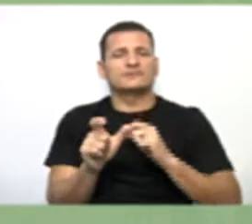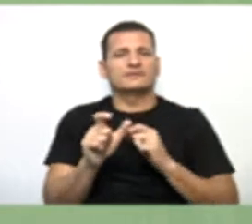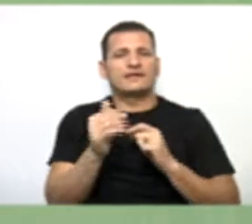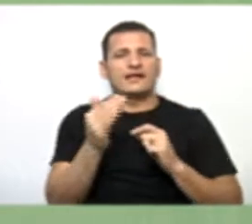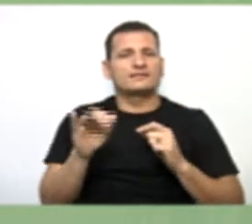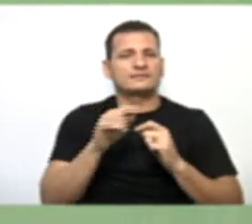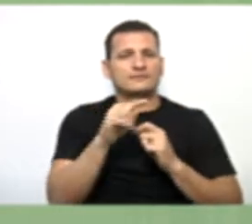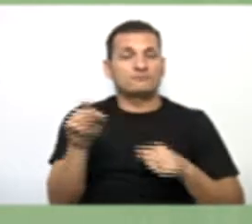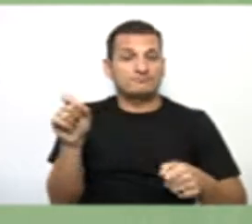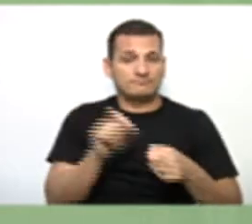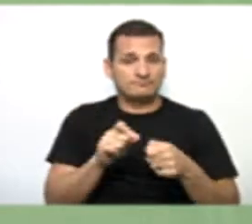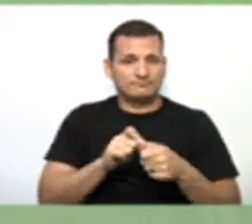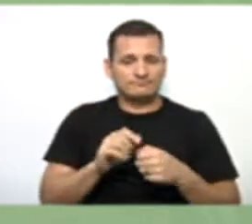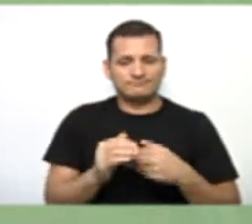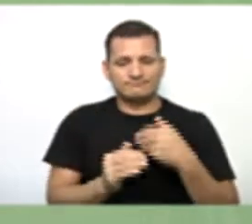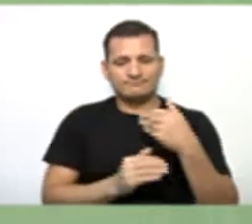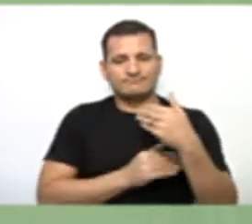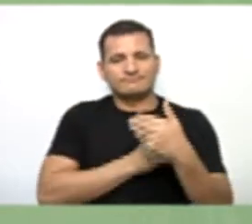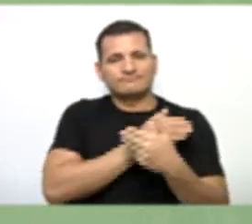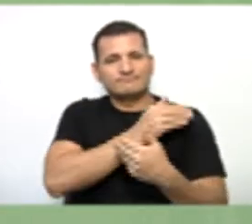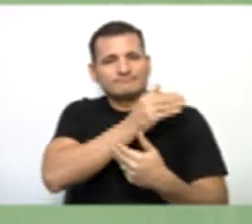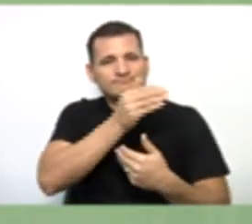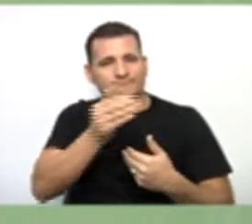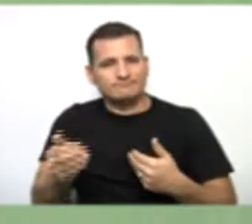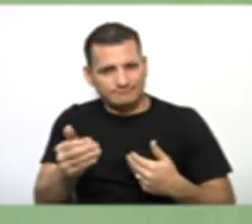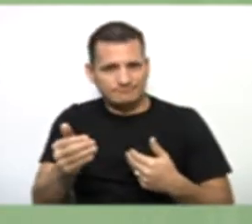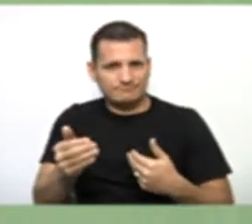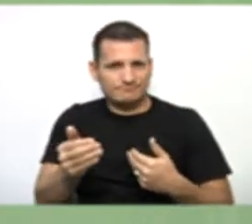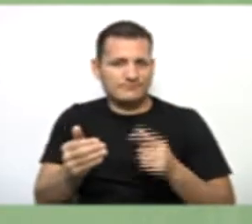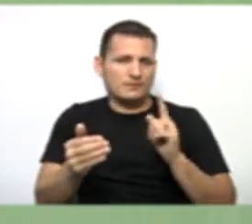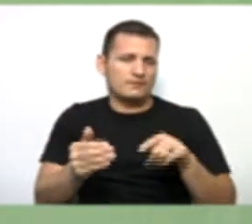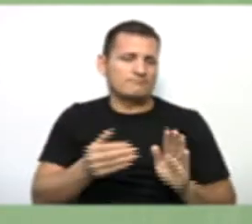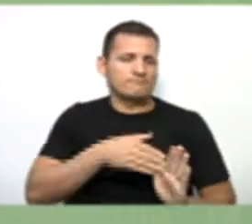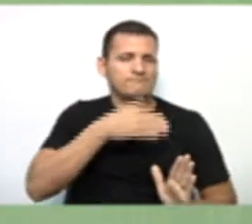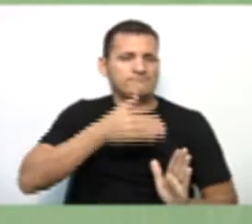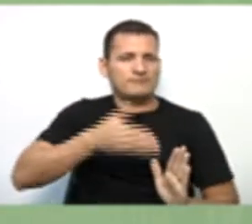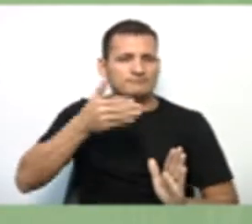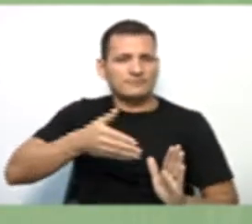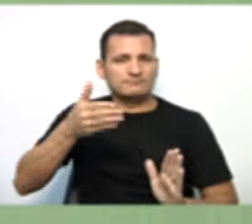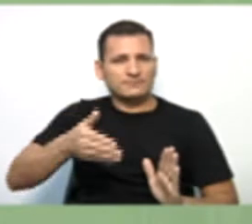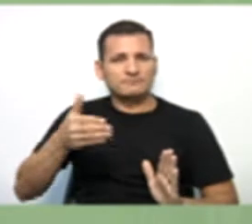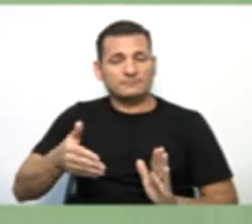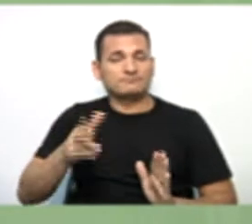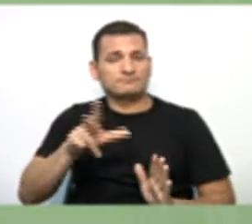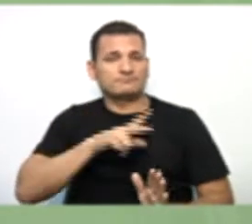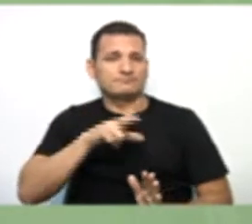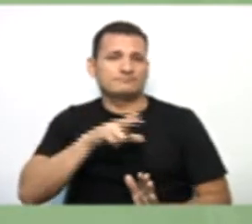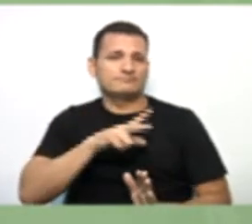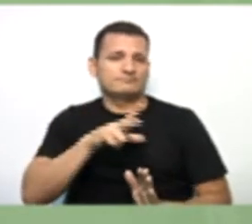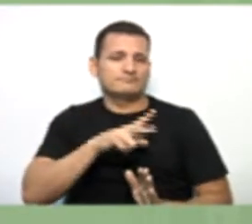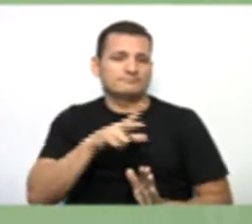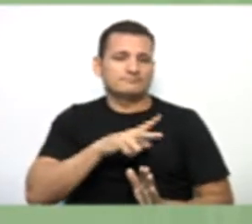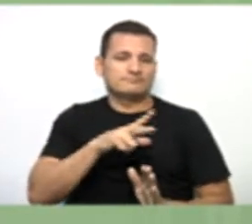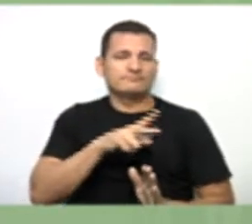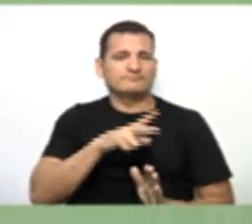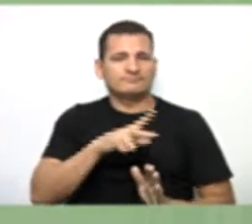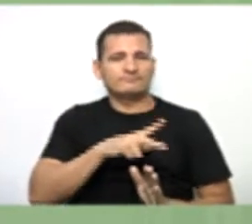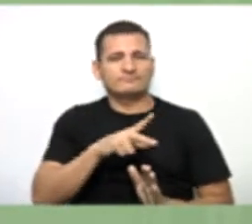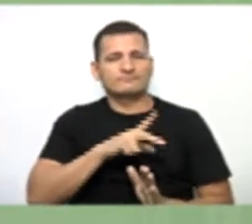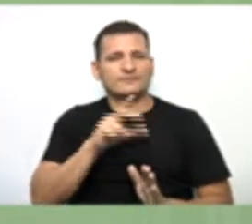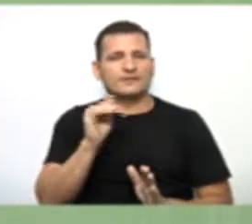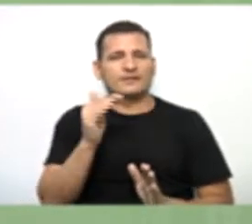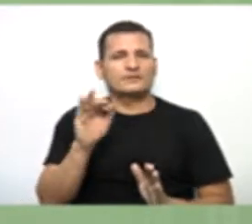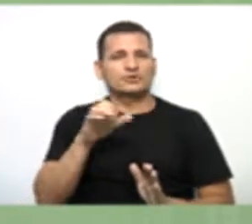avançar, ir para frente. É um conjunto sequencial e particular de ações